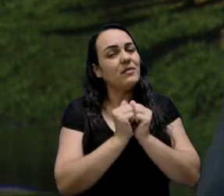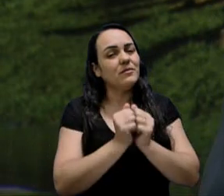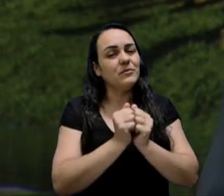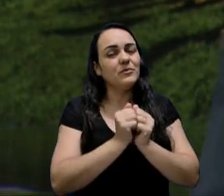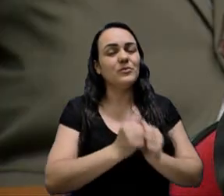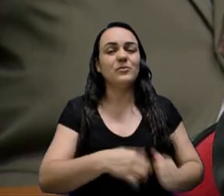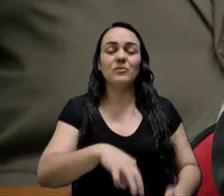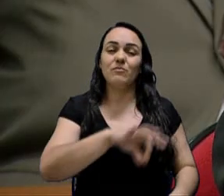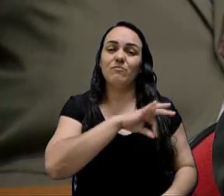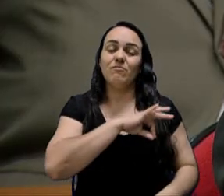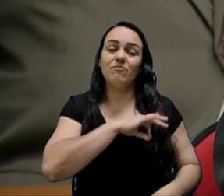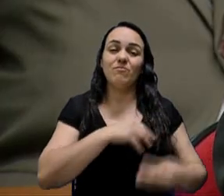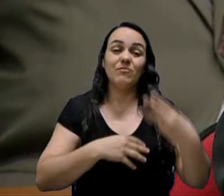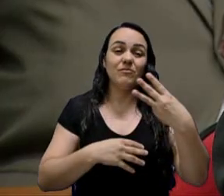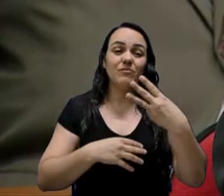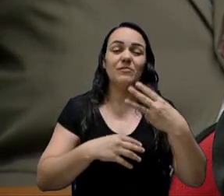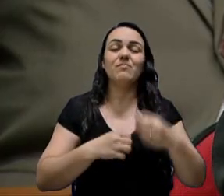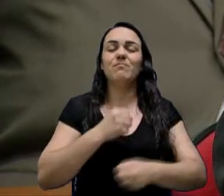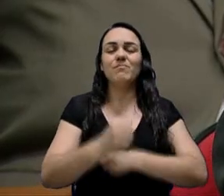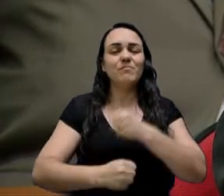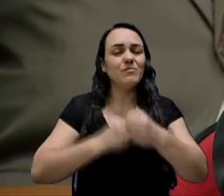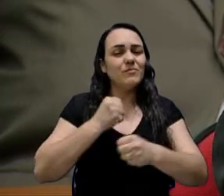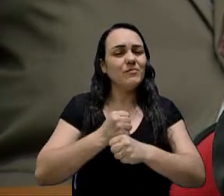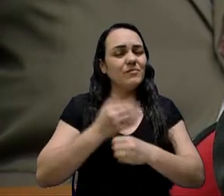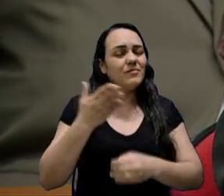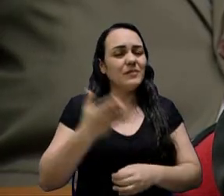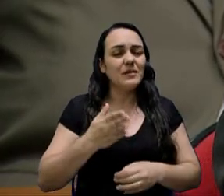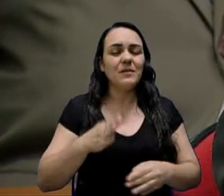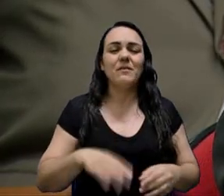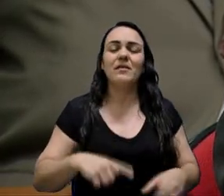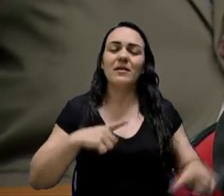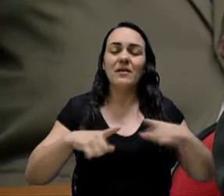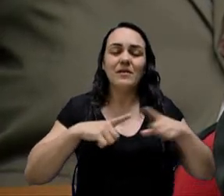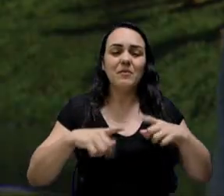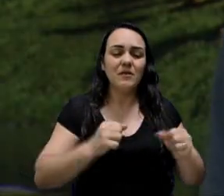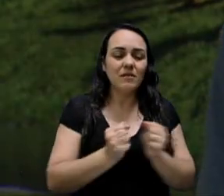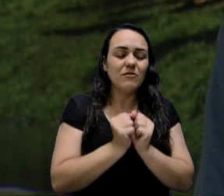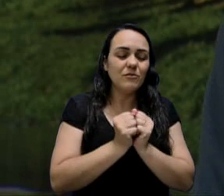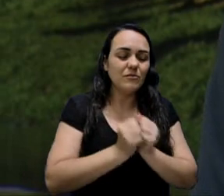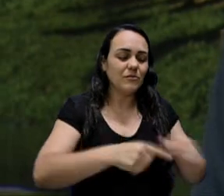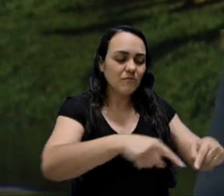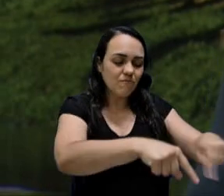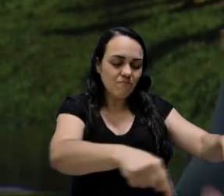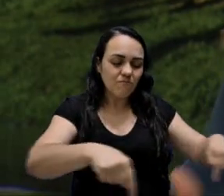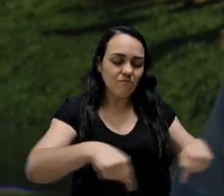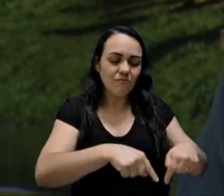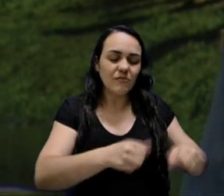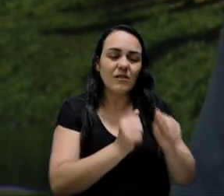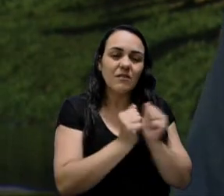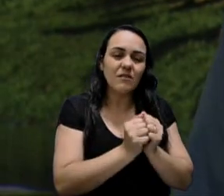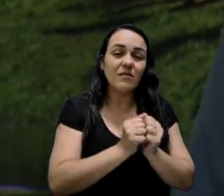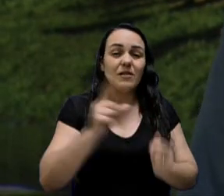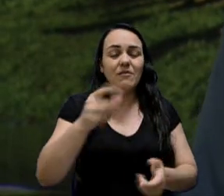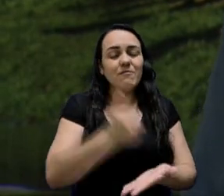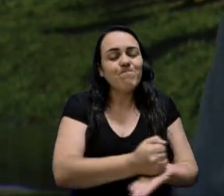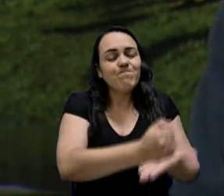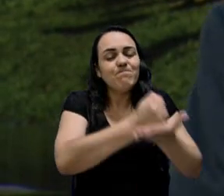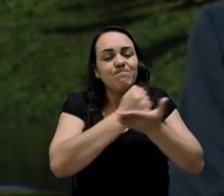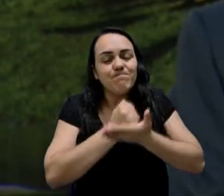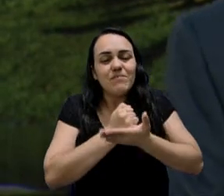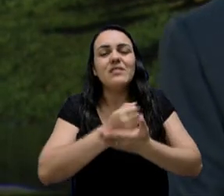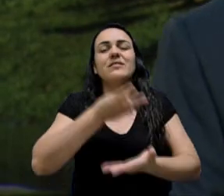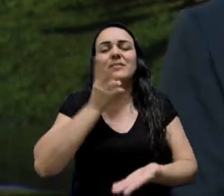delegacia geral, por 3 anos e meio, a sala. Então, muitas vezes, quando eu preparava alguma coisa para falar, o Osmar me socorria. O